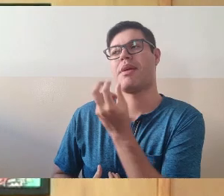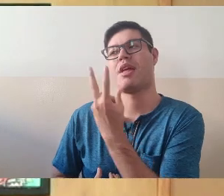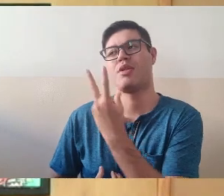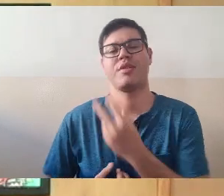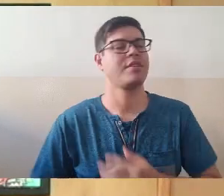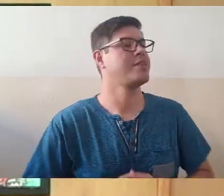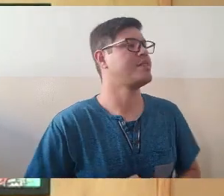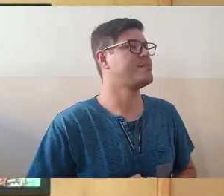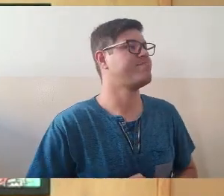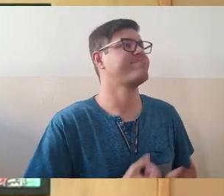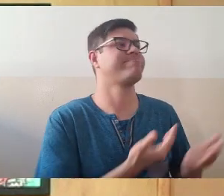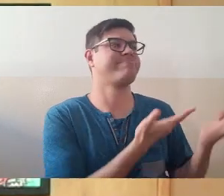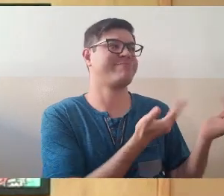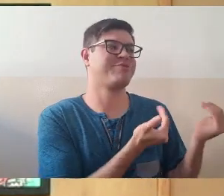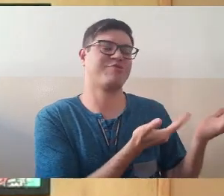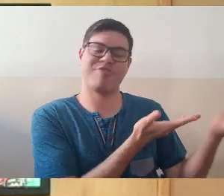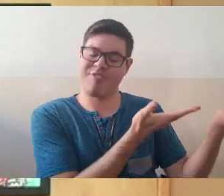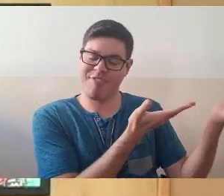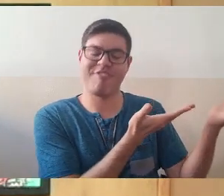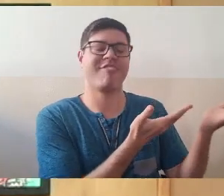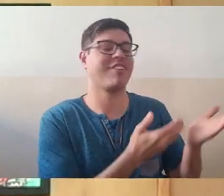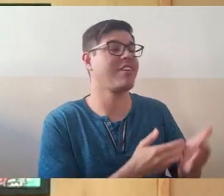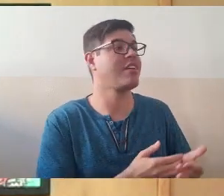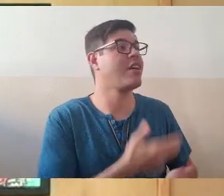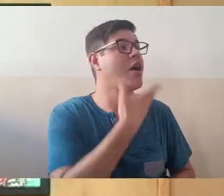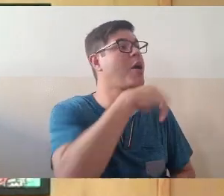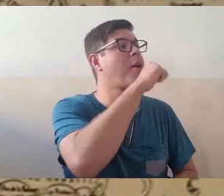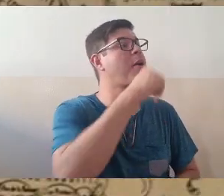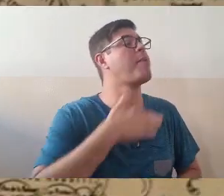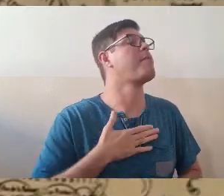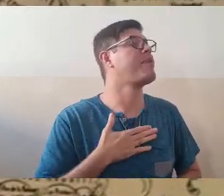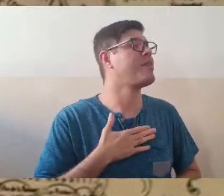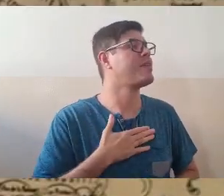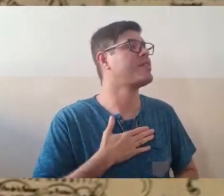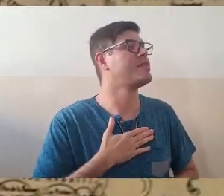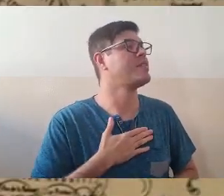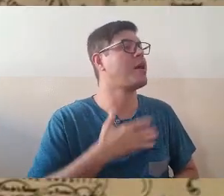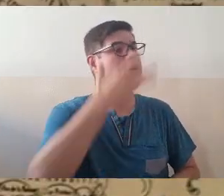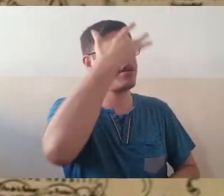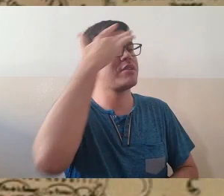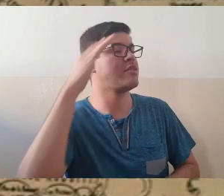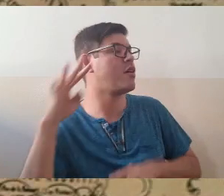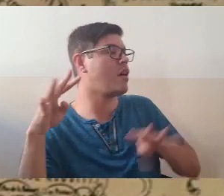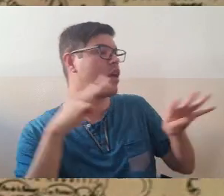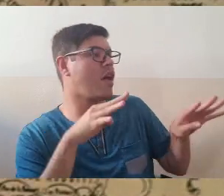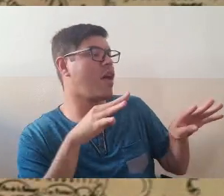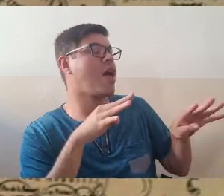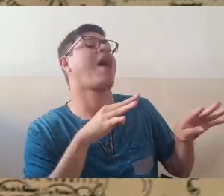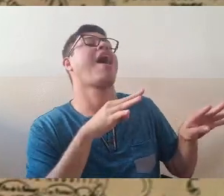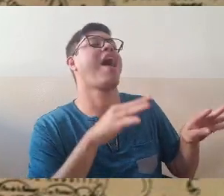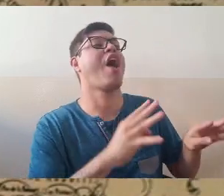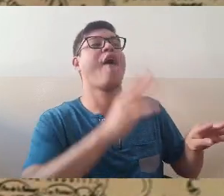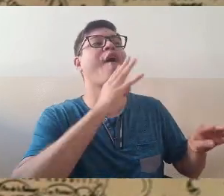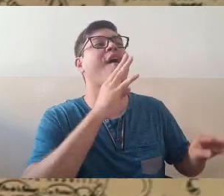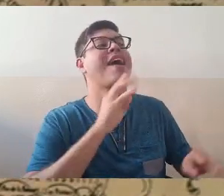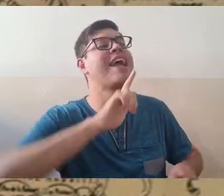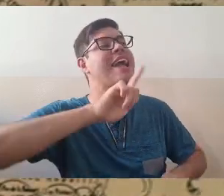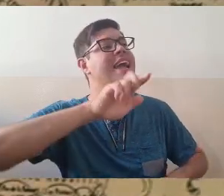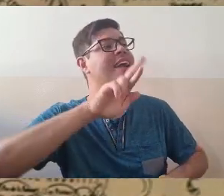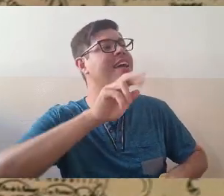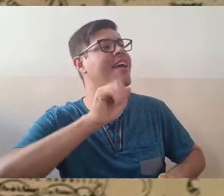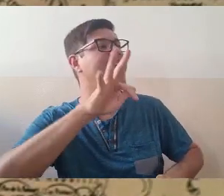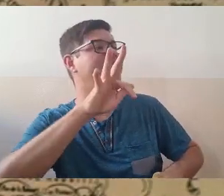Hum. Mais novo. Mas o meu pai sempre foi conhecido como Graffi, né? A pessoa conhece ele como Graffi. Ou Graffi aqui, Graffi ali. Era Graffi só, né? A